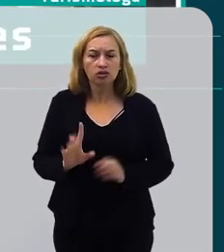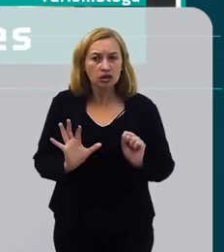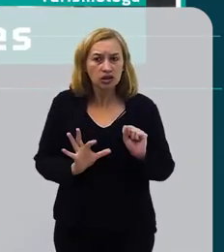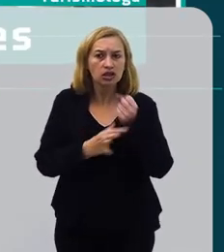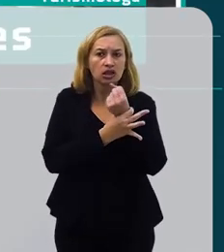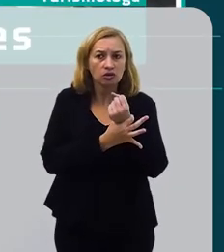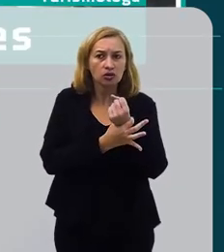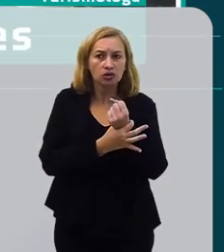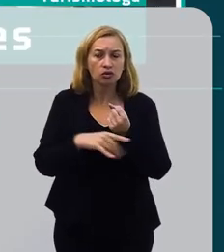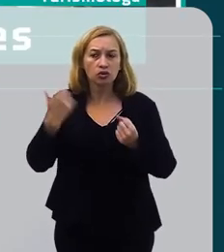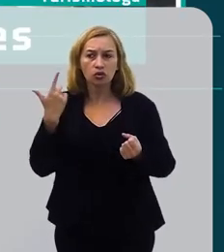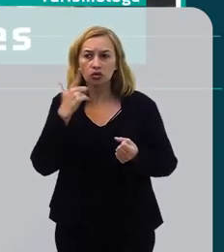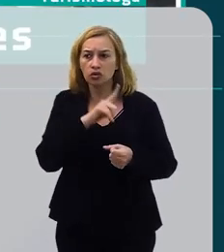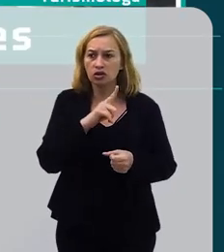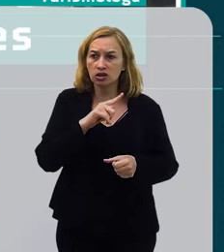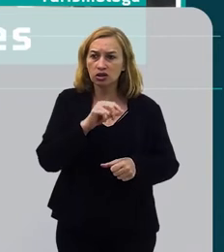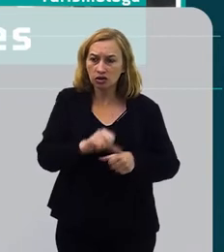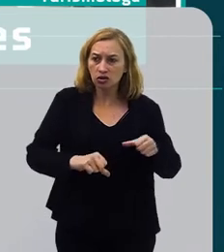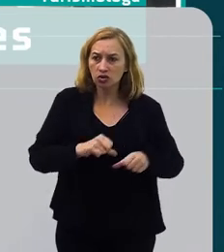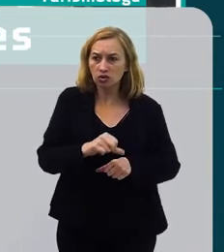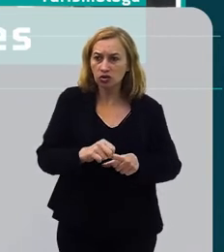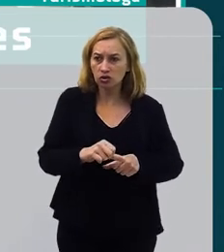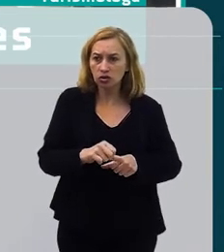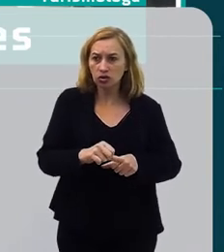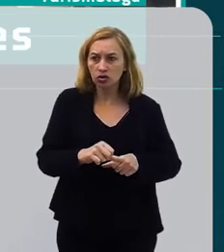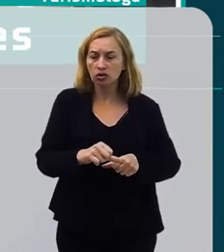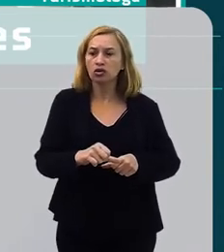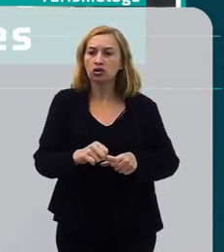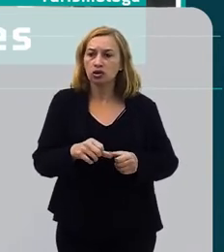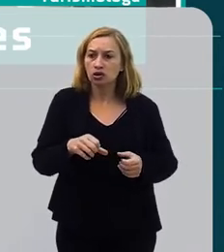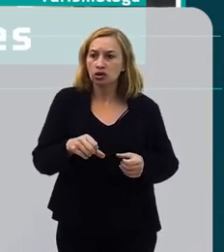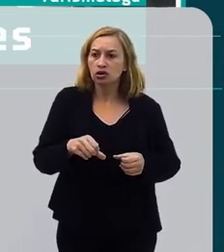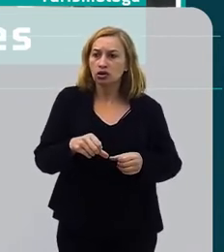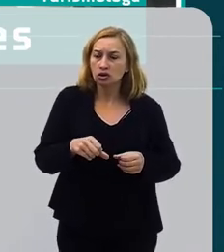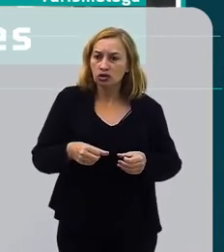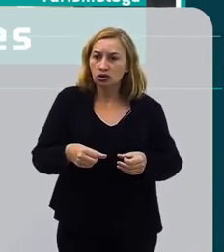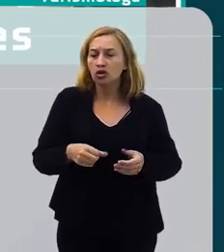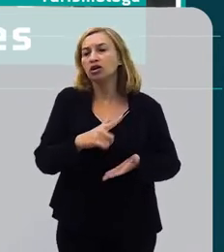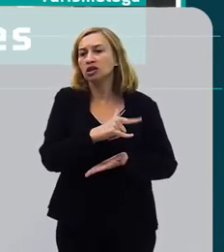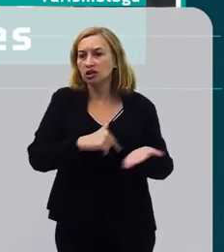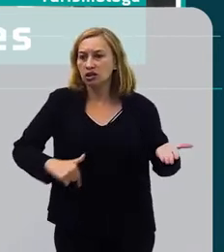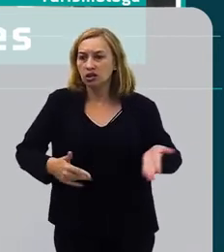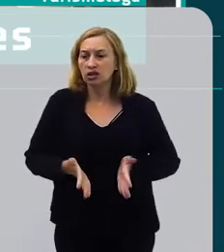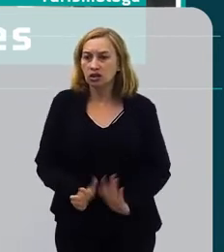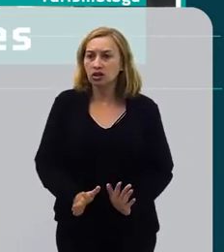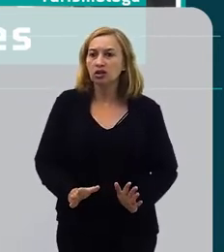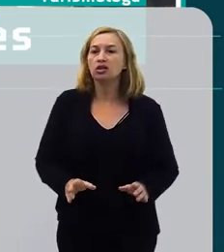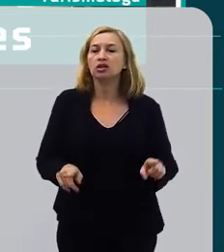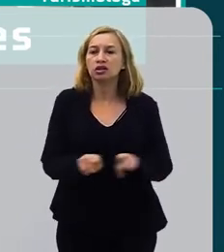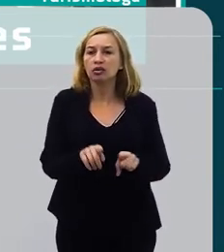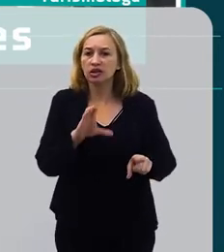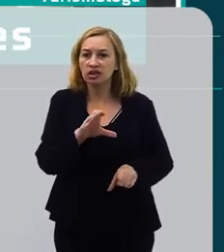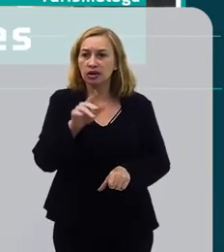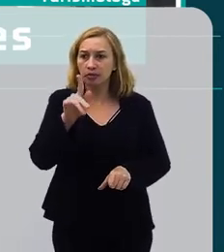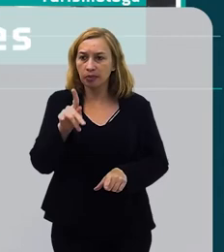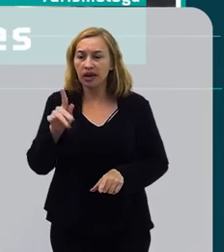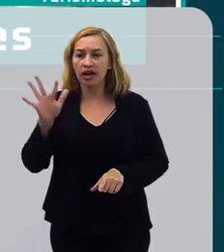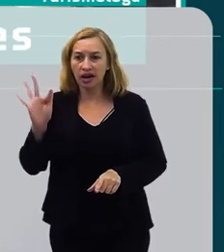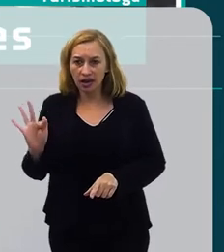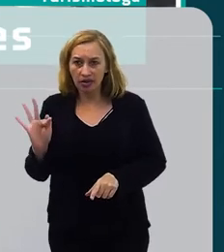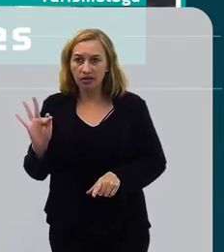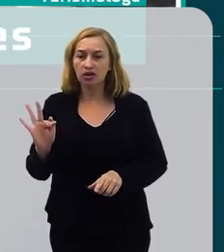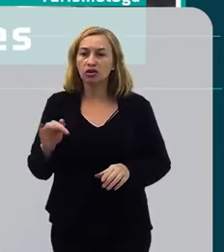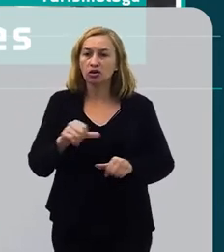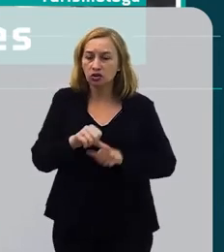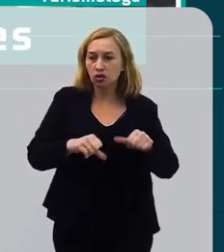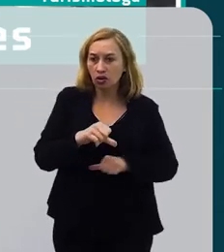meus direitos assegurados quando eu consegui fazer a retificação dos meus registros, quando eu fui na Receita Federal